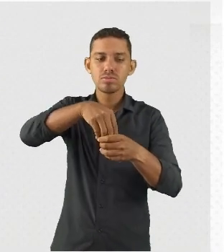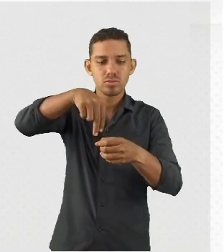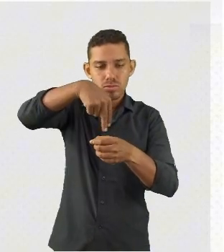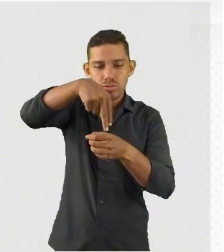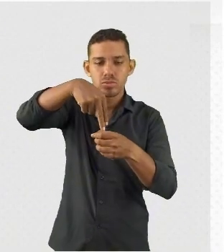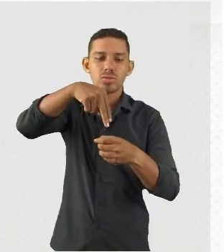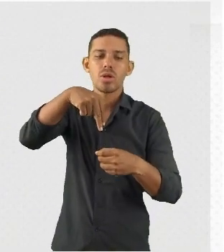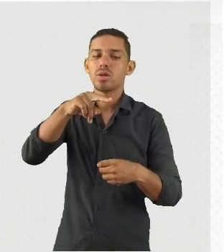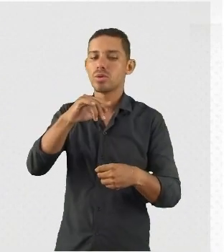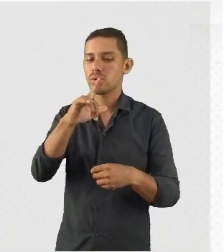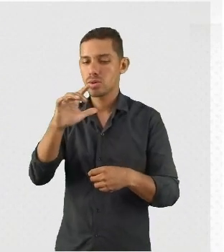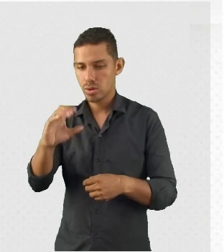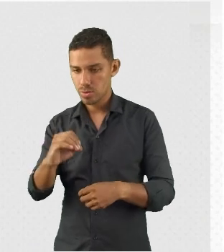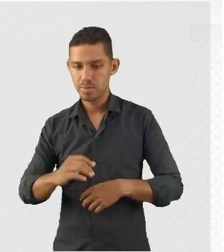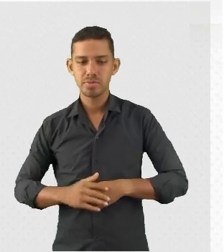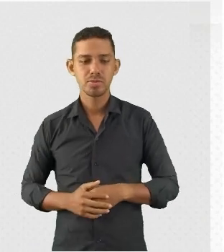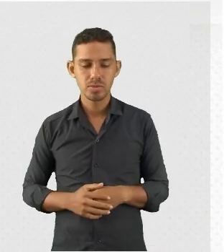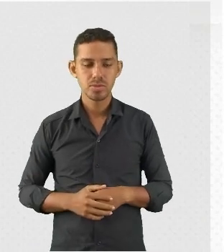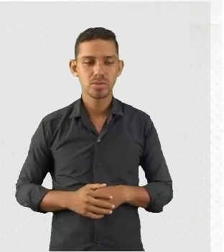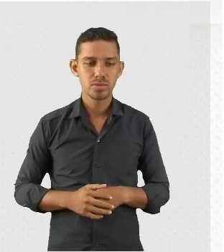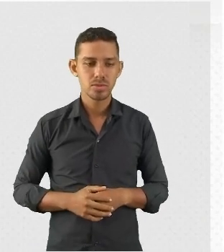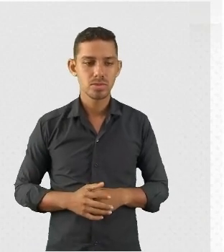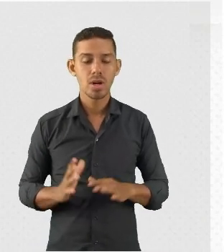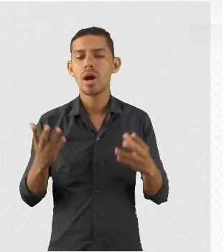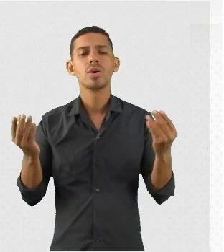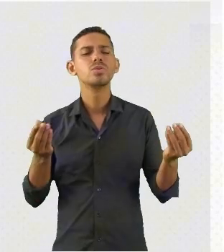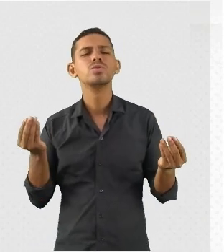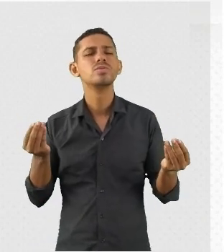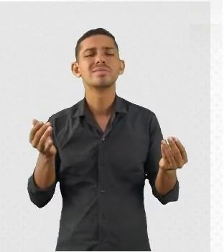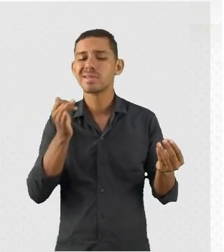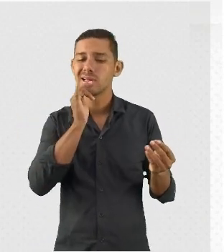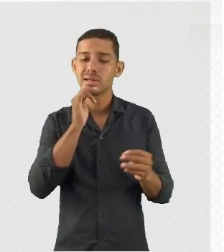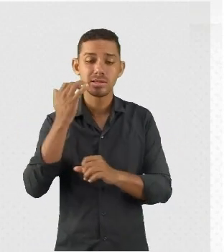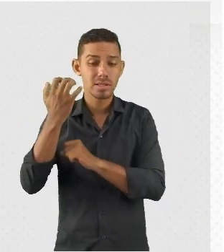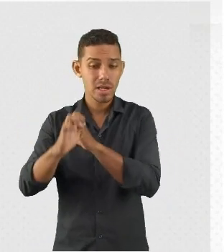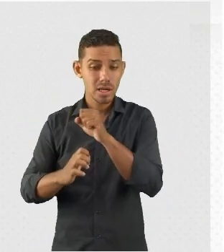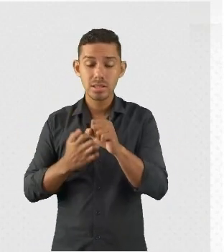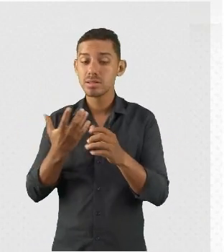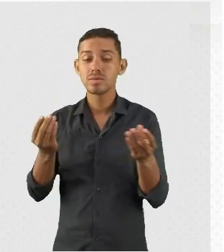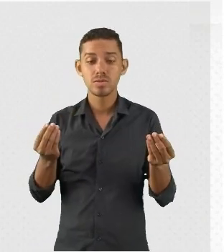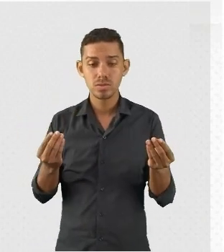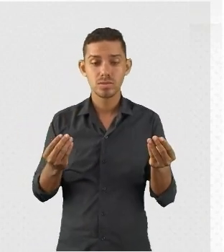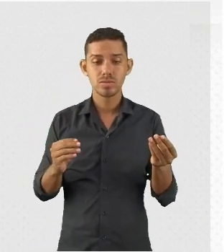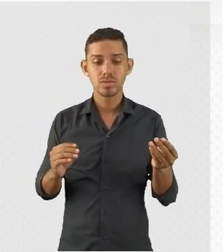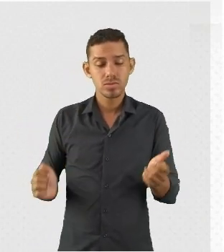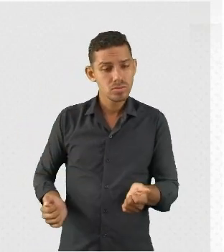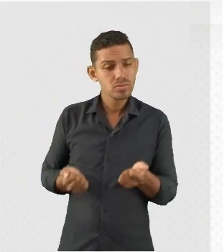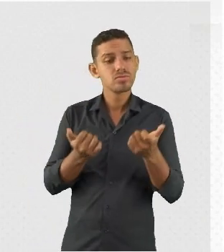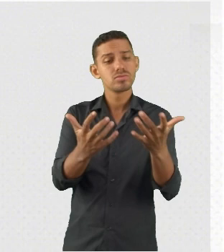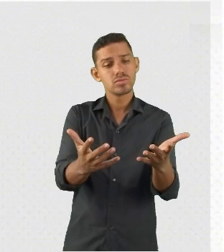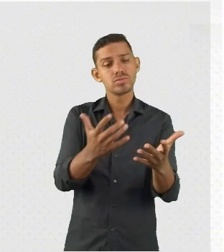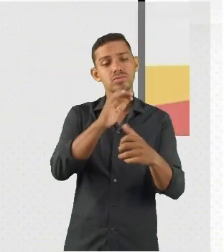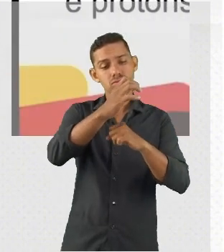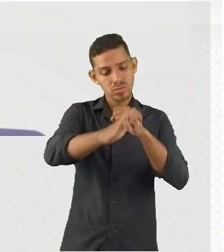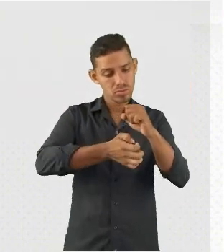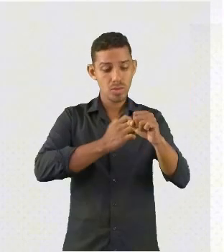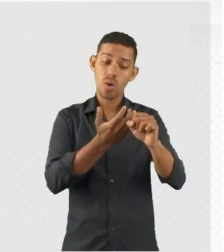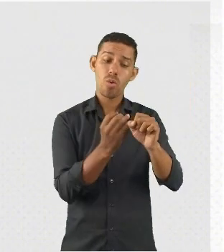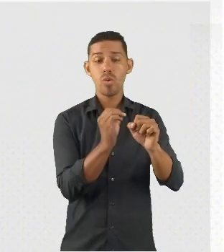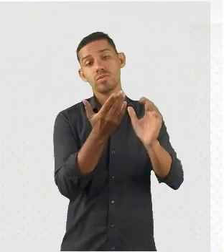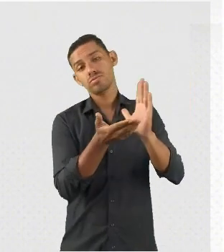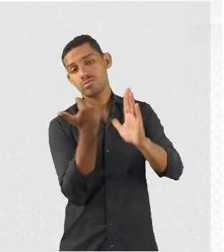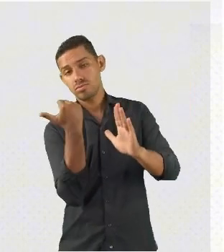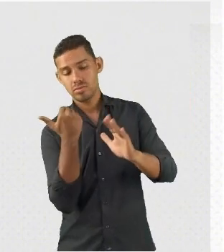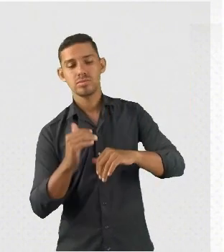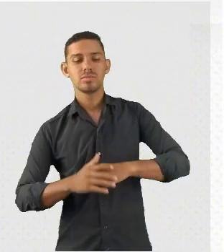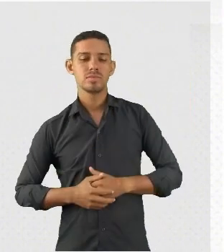né? Então é isso. Como é que se eletriza um corpo? Você fornecendo elétrons para ele ou retirando elétrons dele.